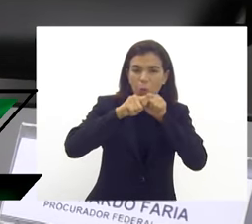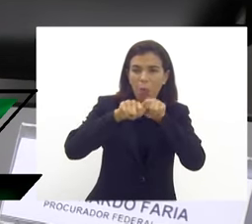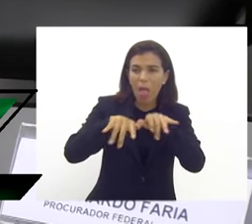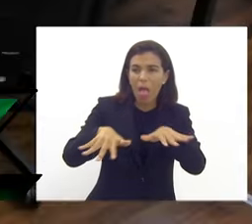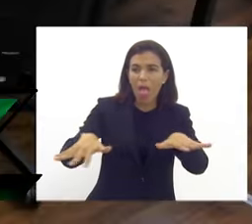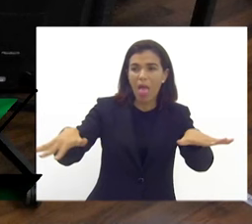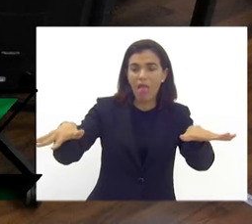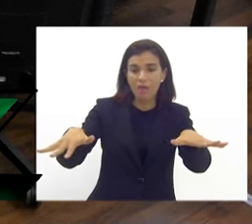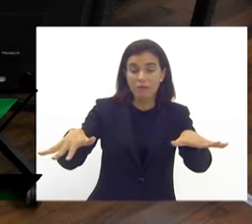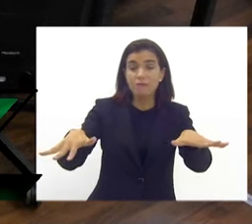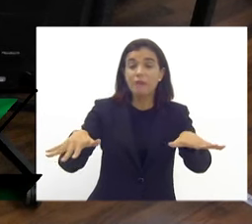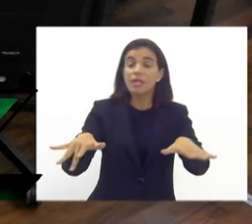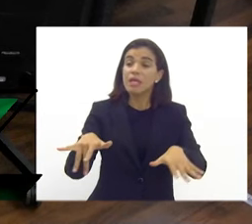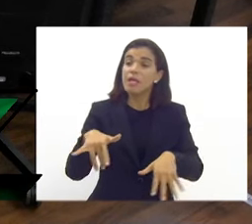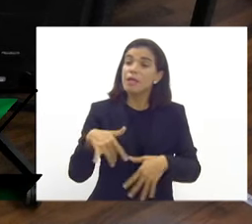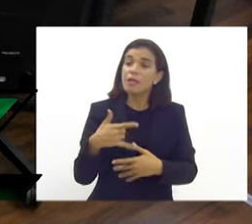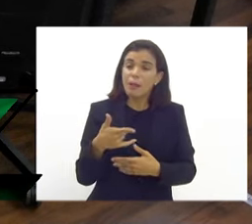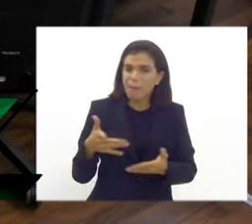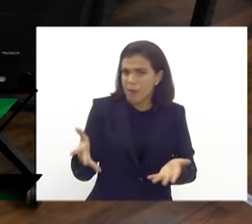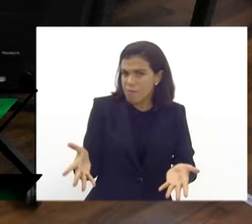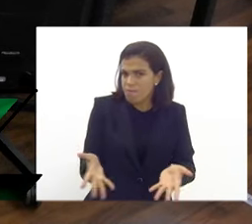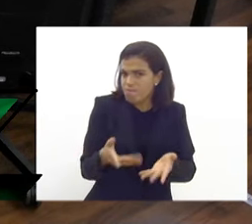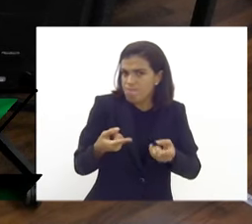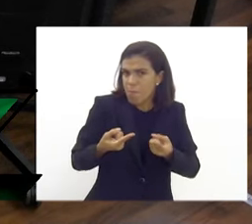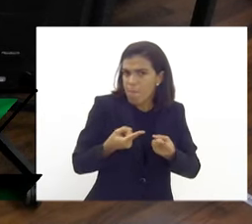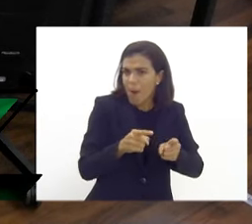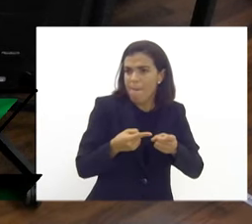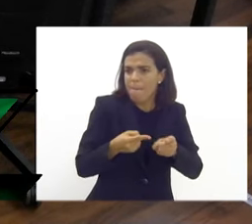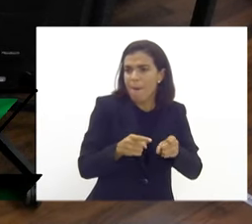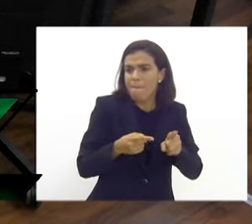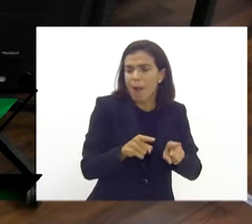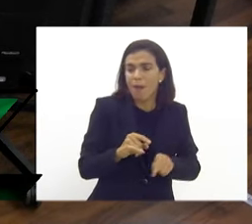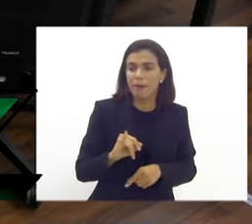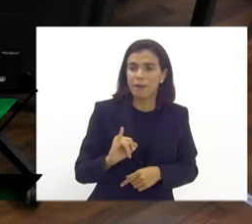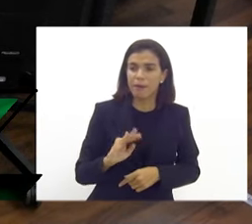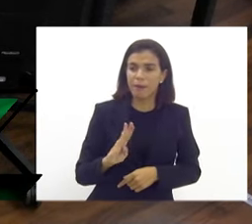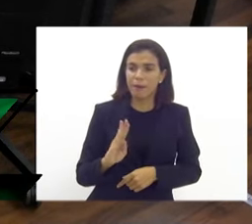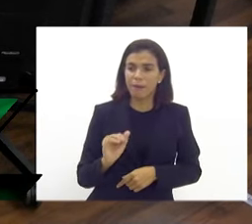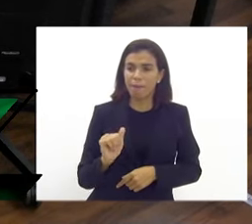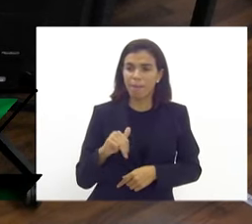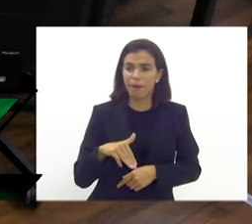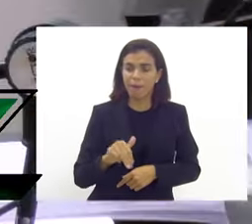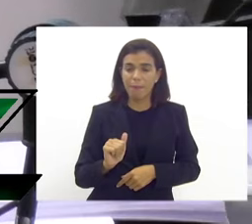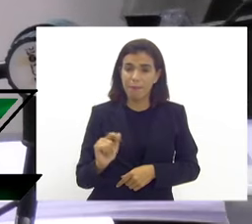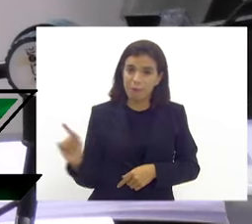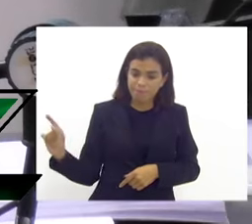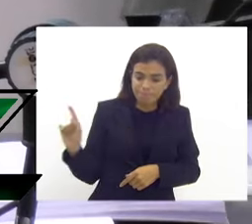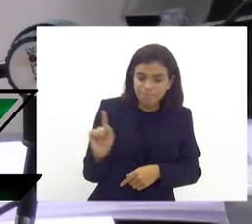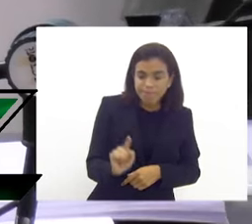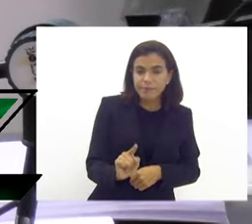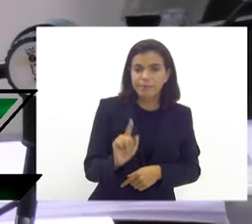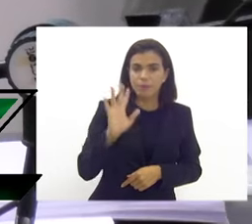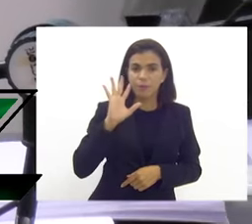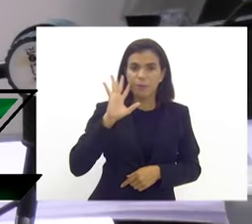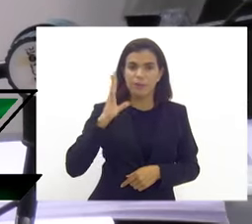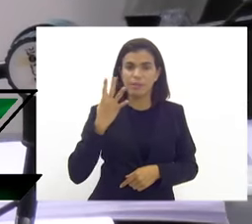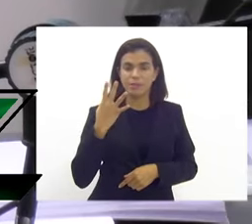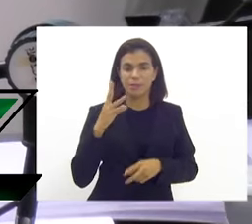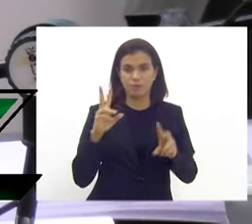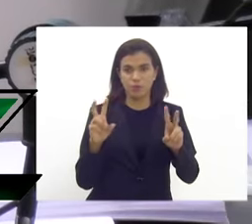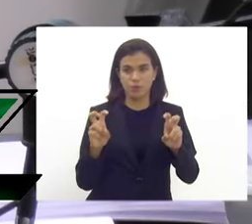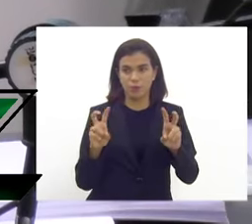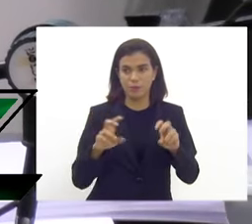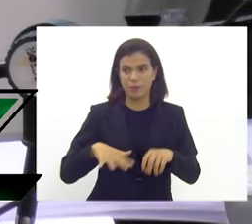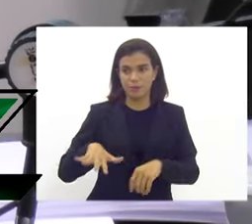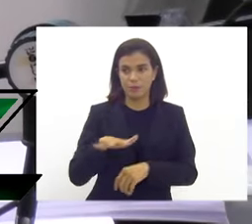estado provocar o Ibama ou qualquer setor da prefeitura que seja para que eles venham tomar uma decisão Em relação a essa questão